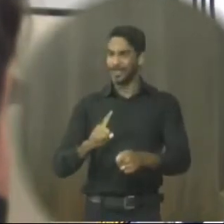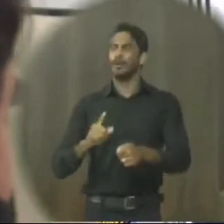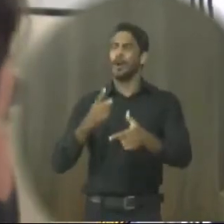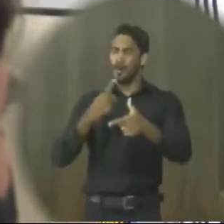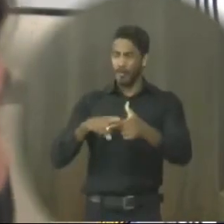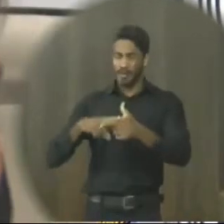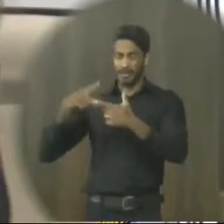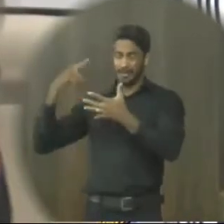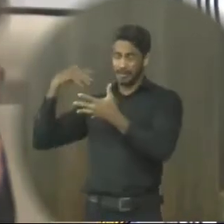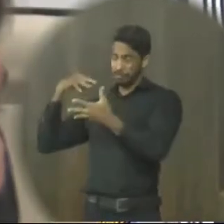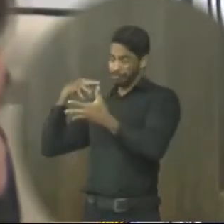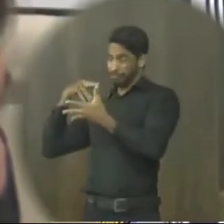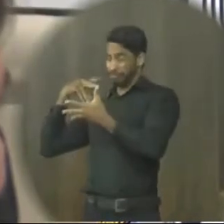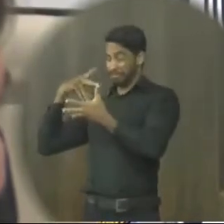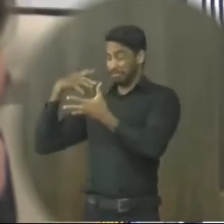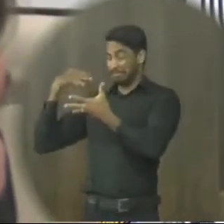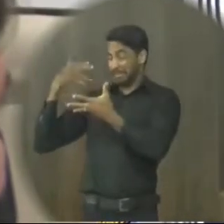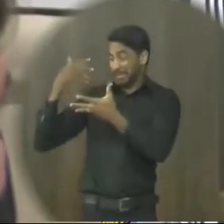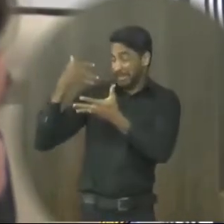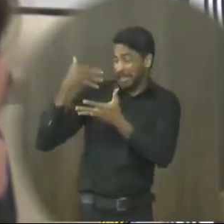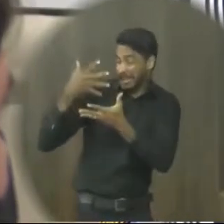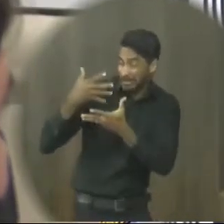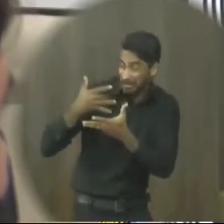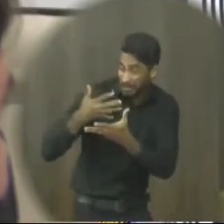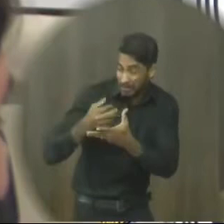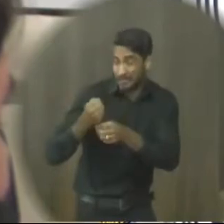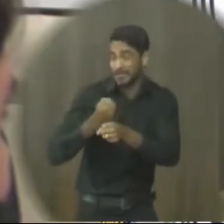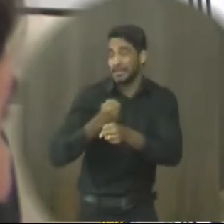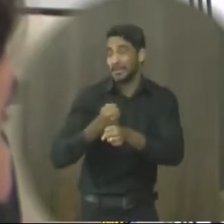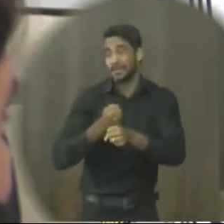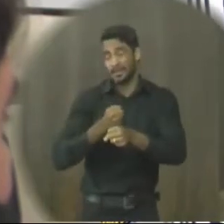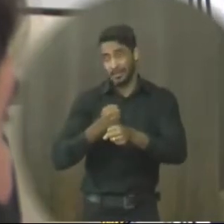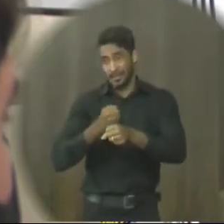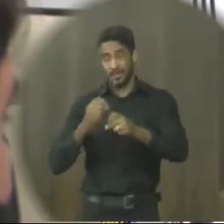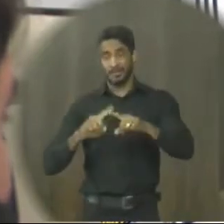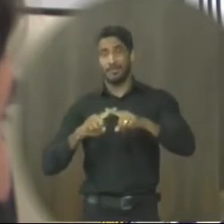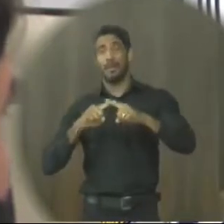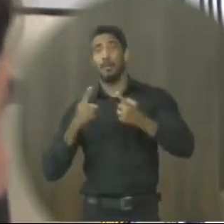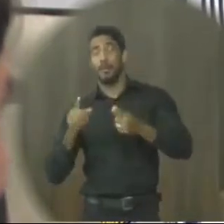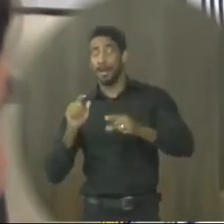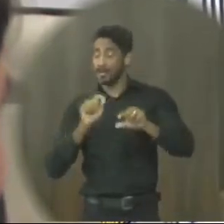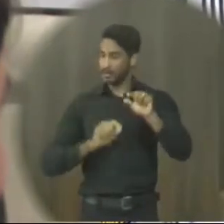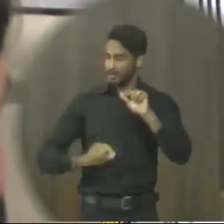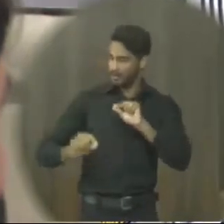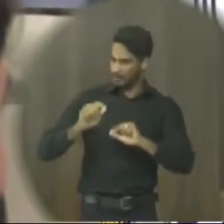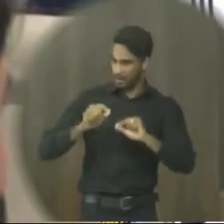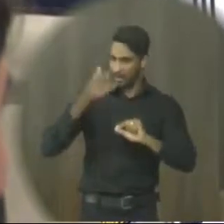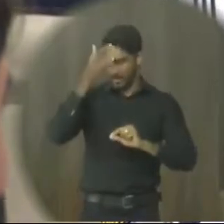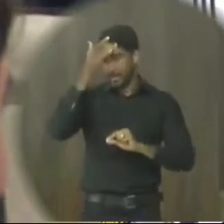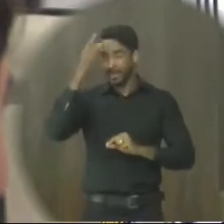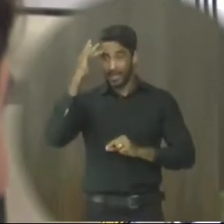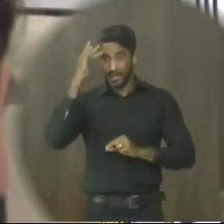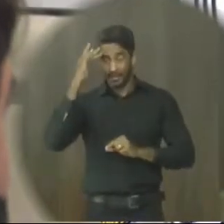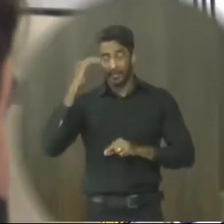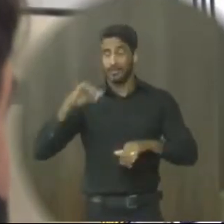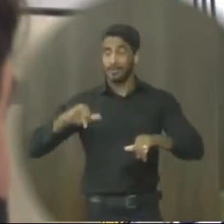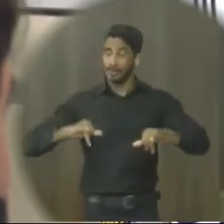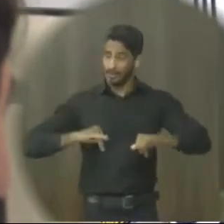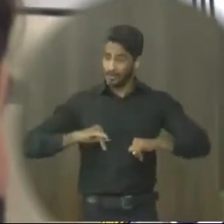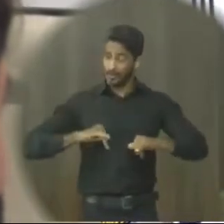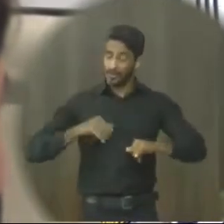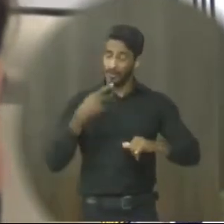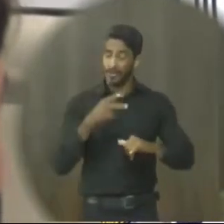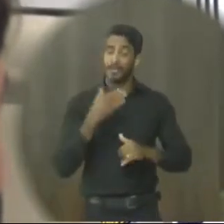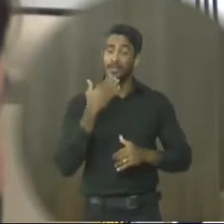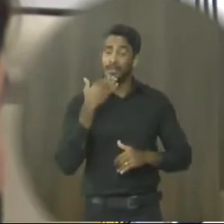arrasta há longos anos aí, né? Mas que os moradores aqui estão sofrendo ali. E eles